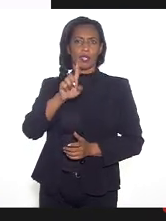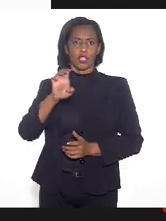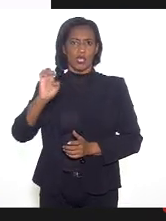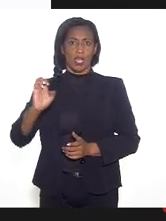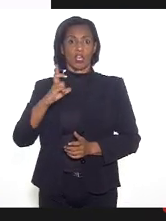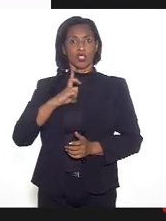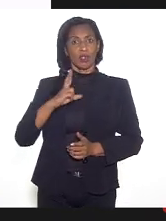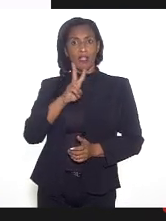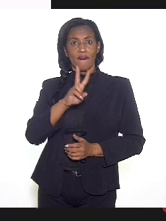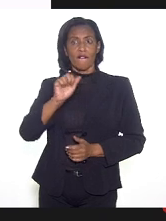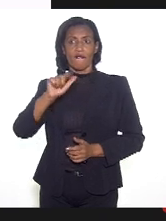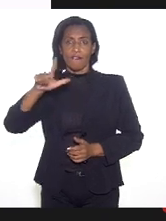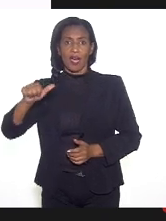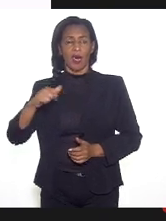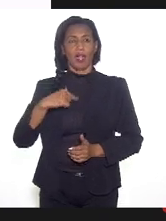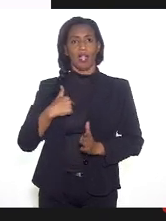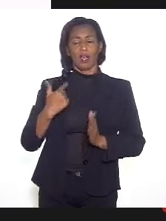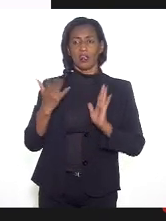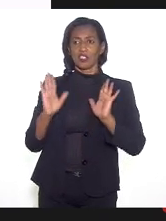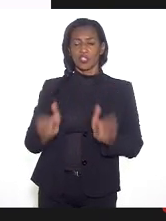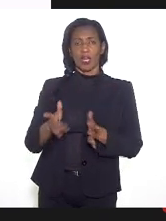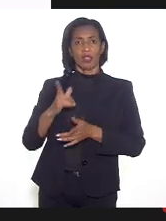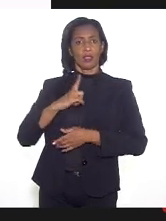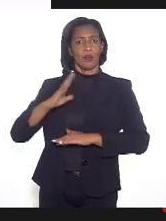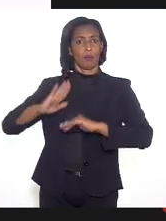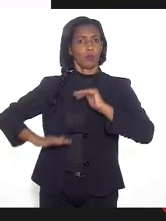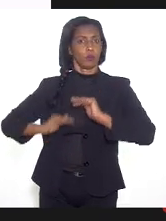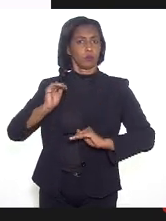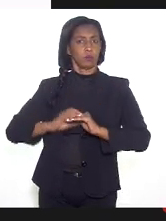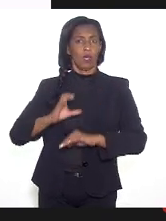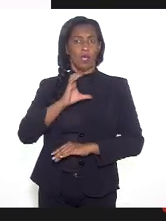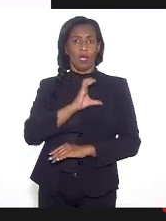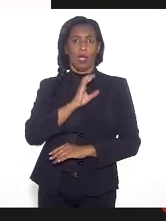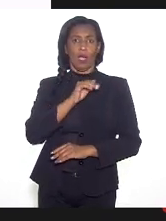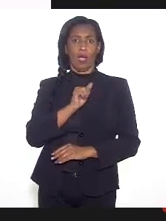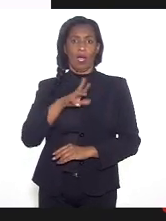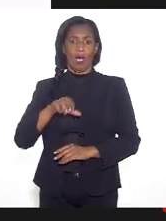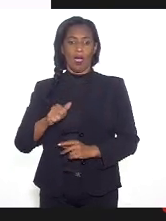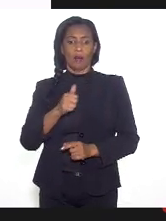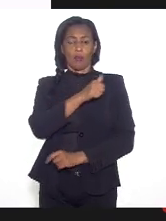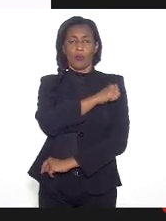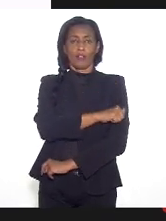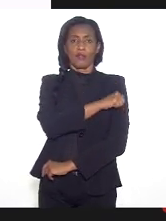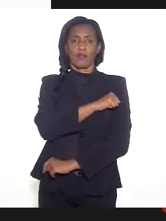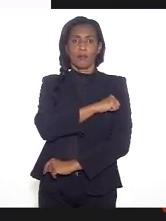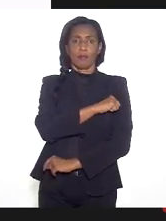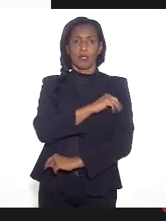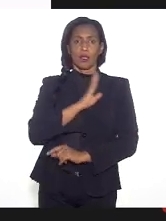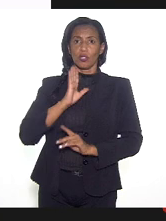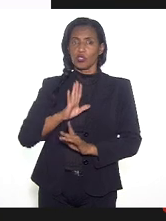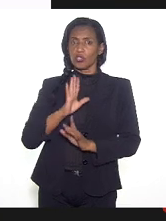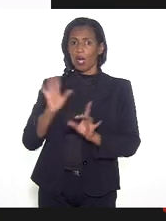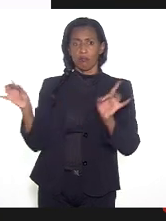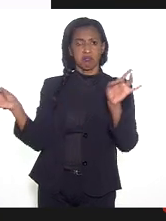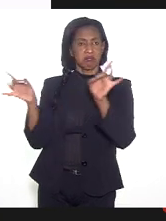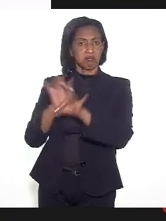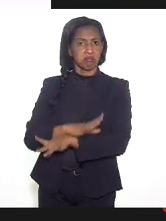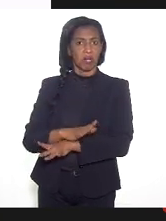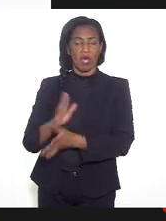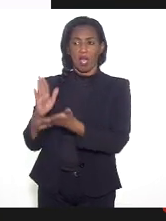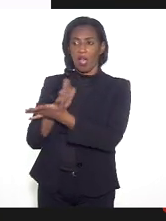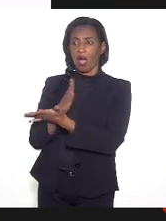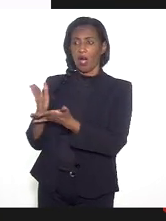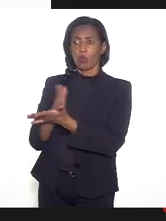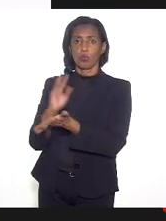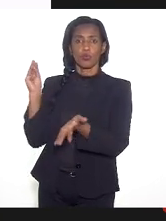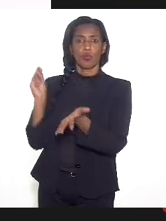vagas, porque já tem combatentes, cabo técnico de enfermagem, enfermeiro, com exames complementares já feitos. Alguns só